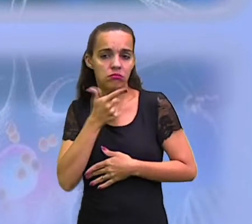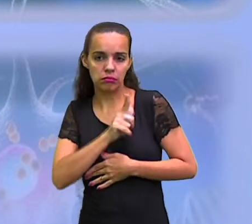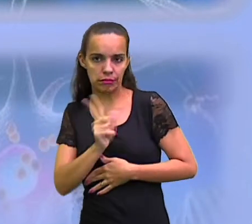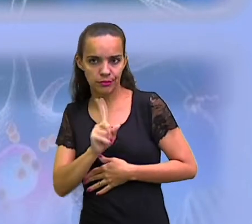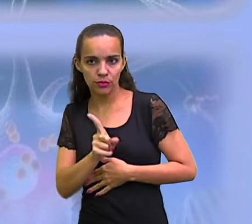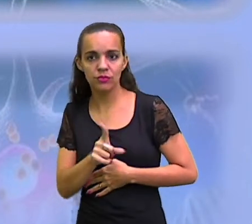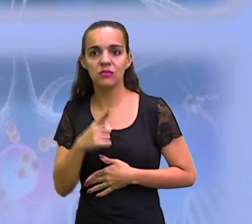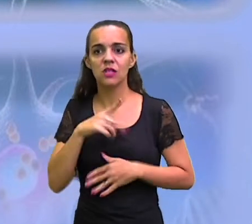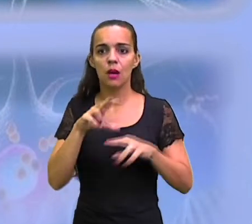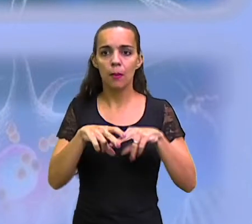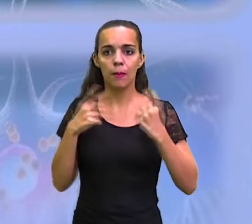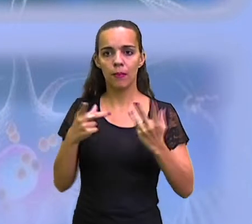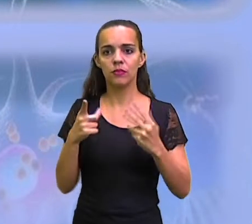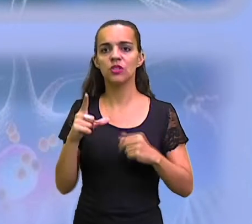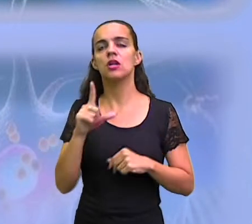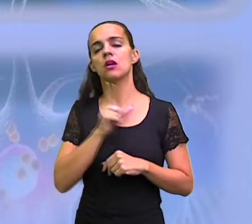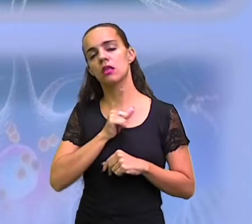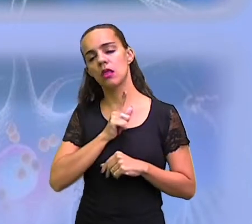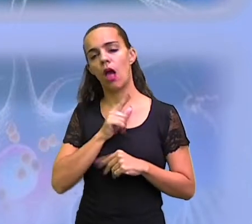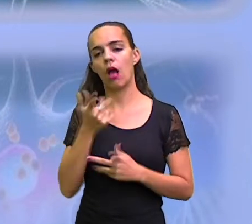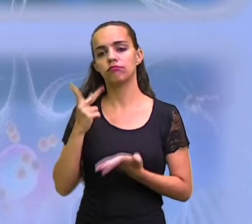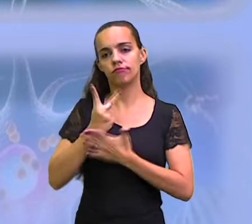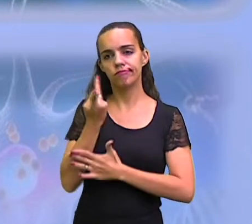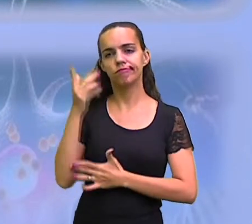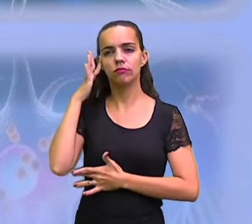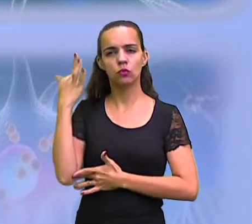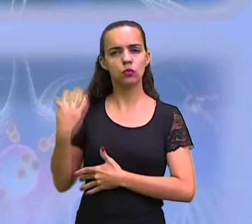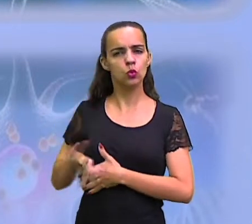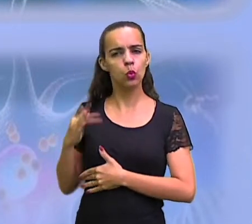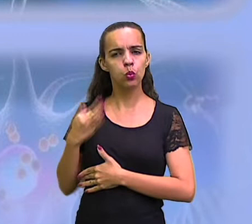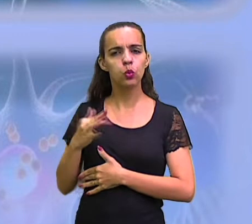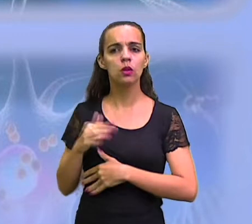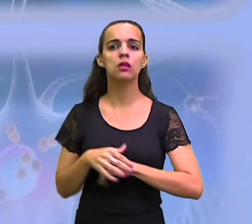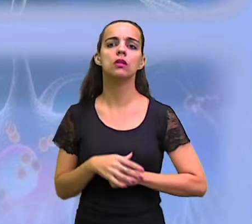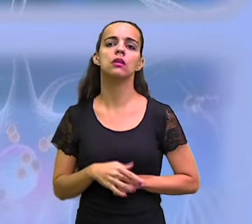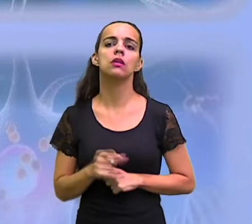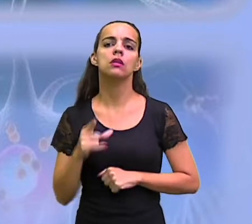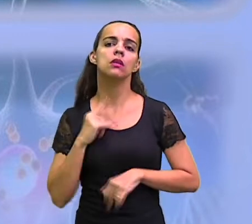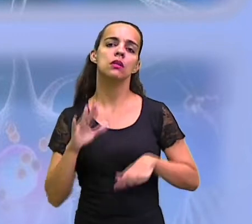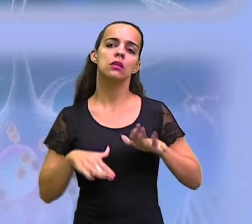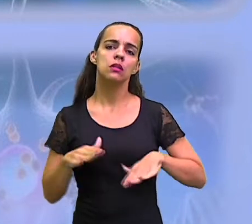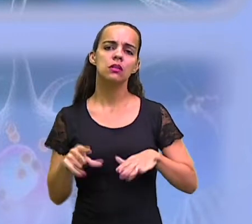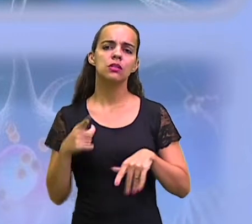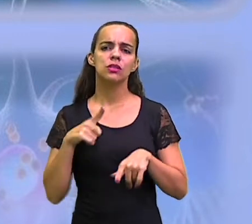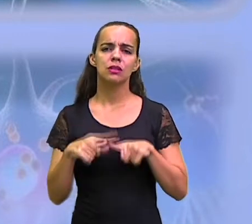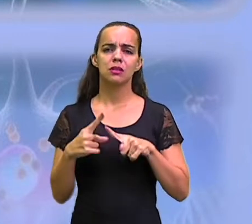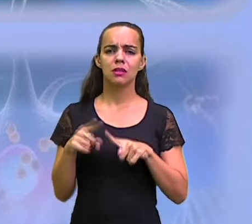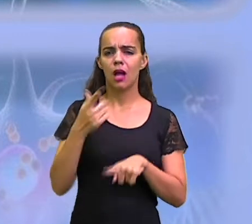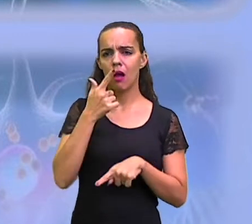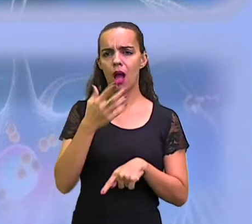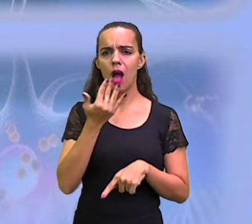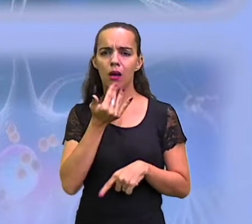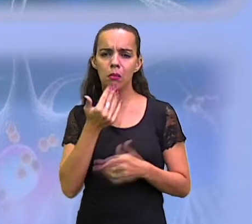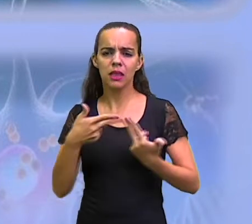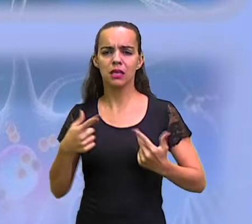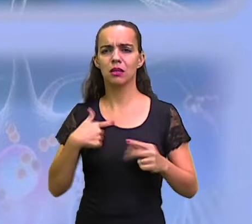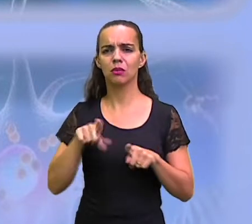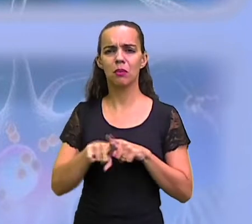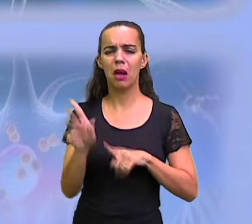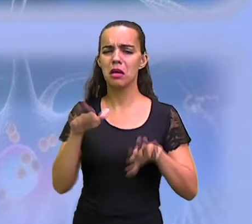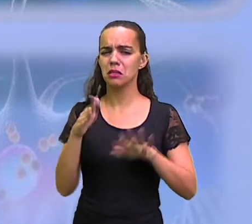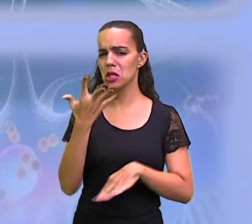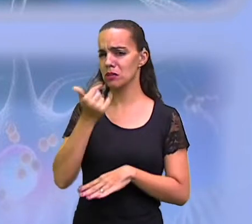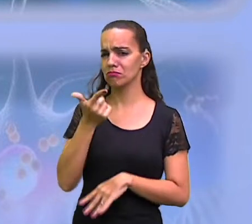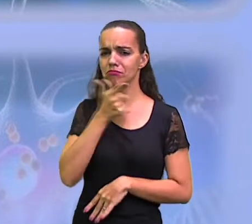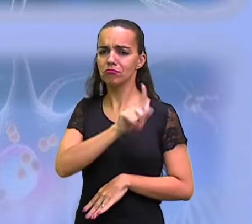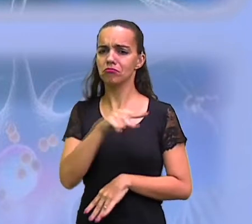irritabilidade, ansiedade, a depressão, alterações no apetite. As pessoas às vezes não conseguem se